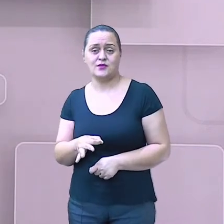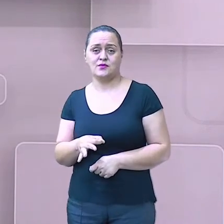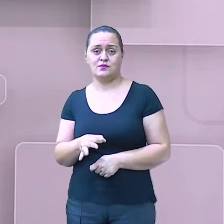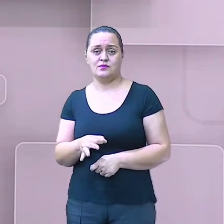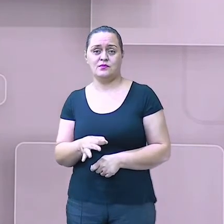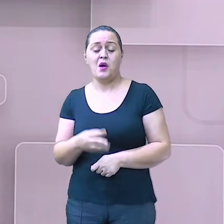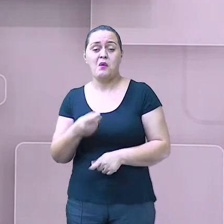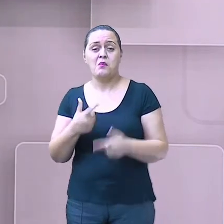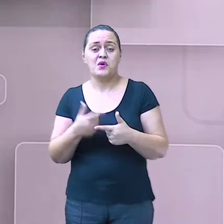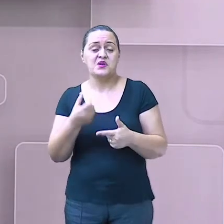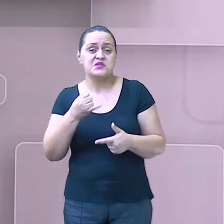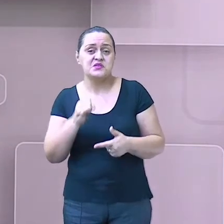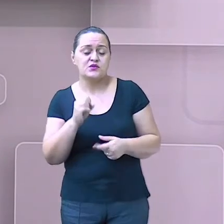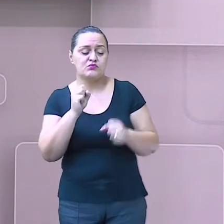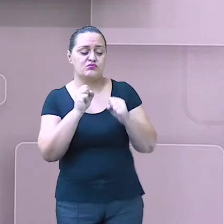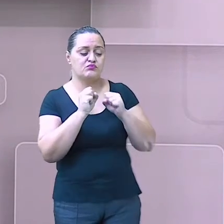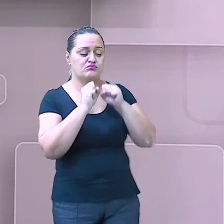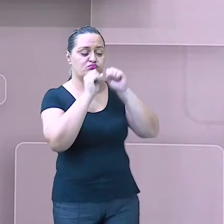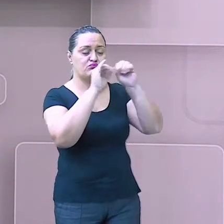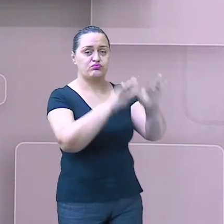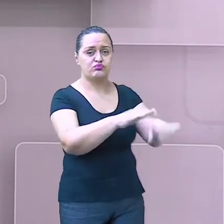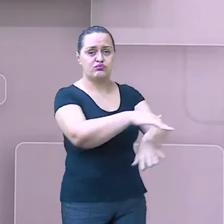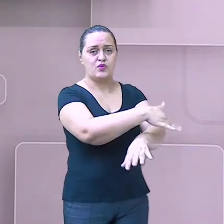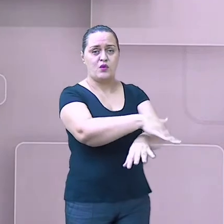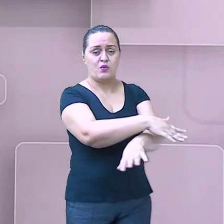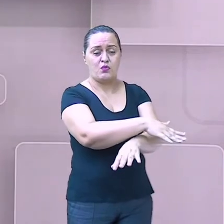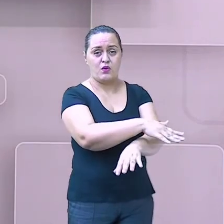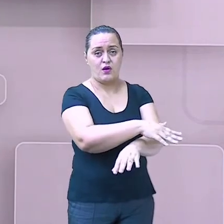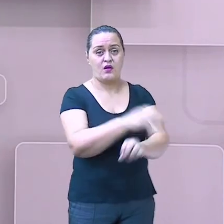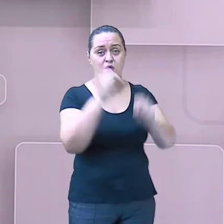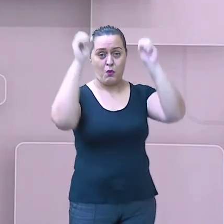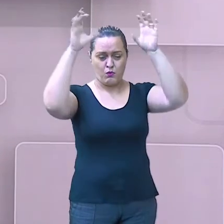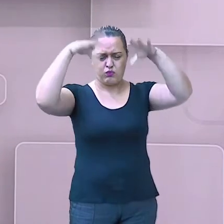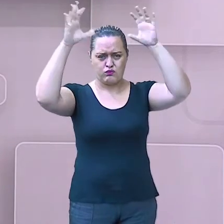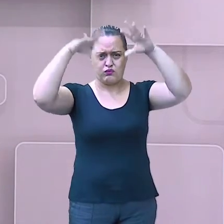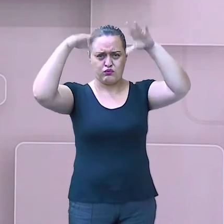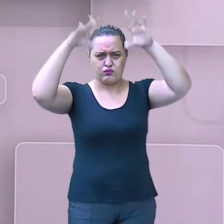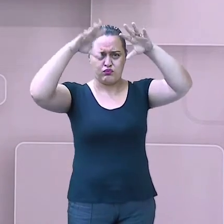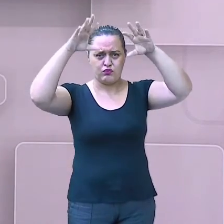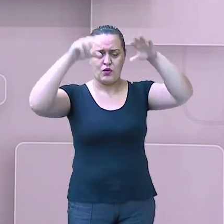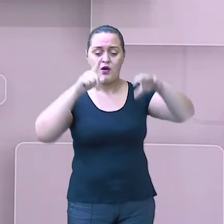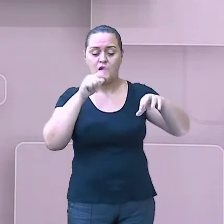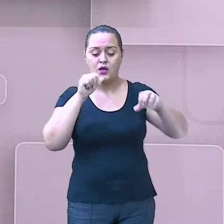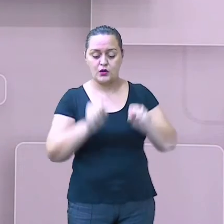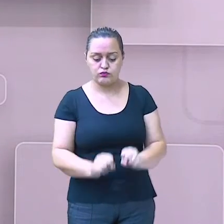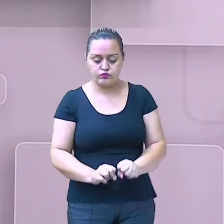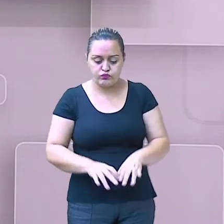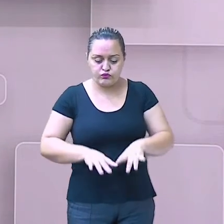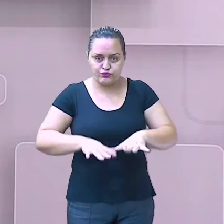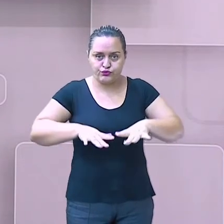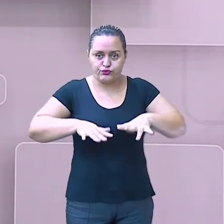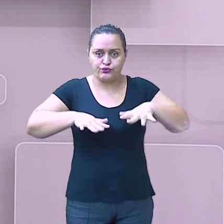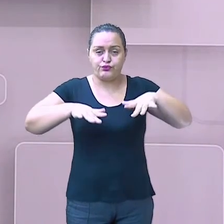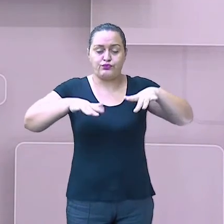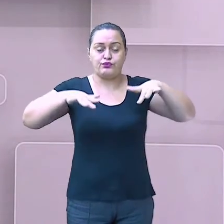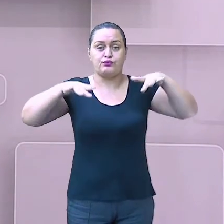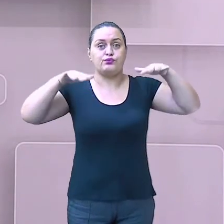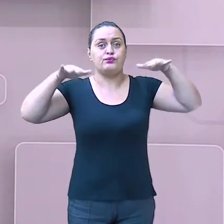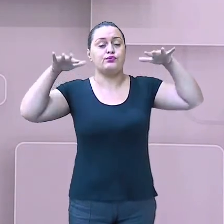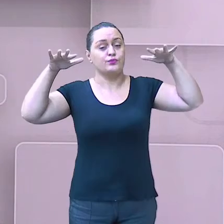chuvas e aí os alagamentos. Então, tudo isso tem que ser repensado e são maneiras da gente combater,